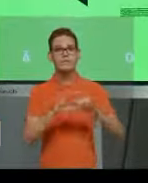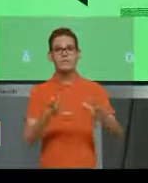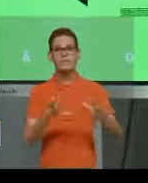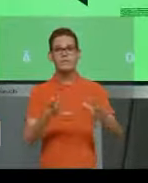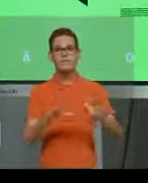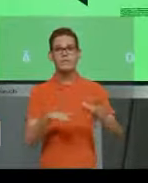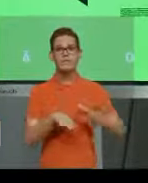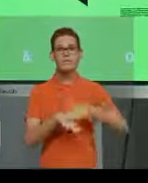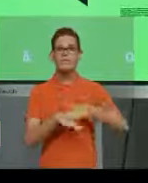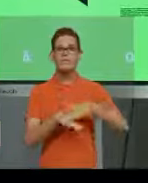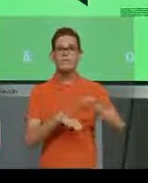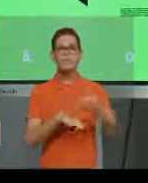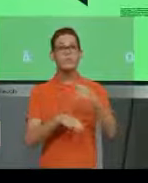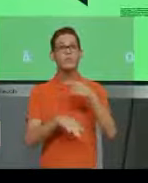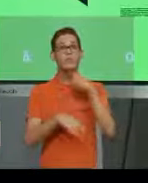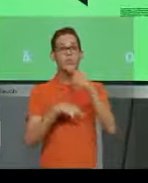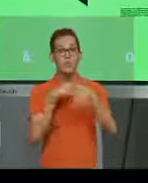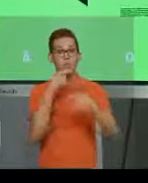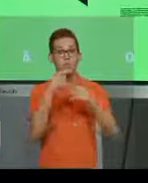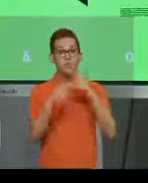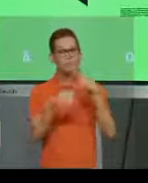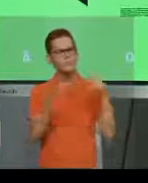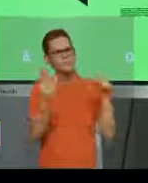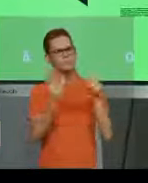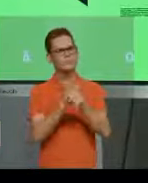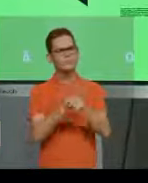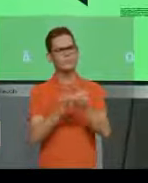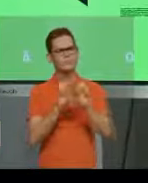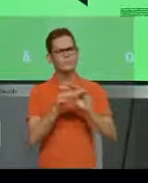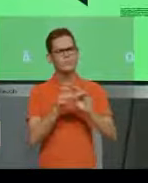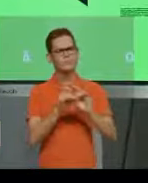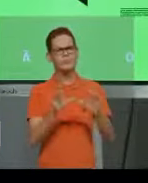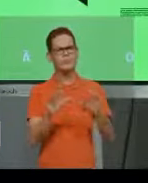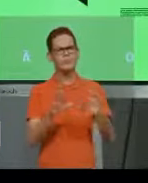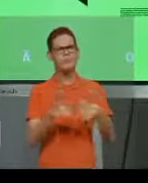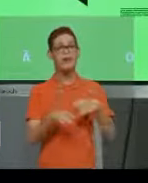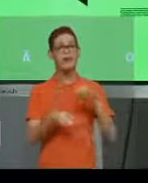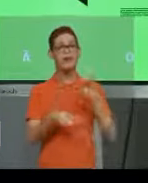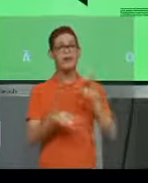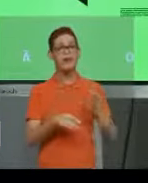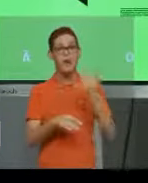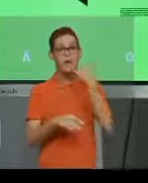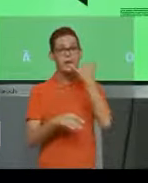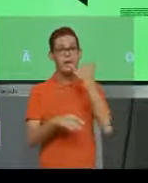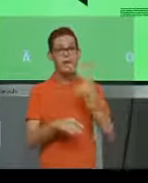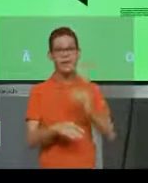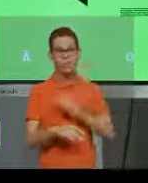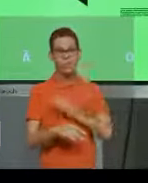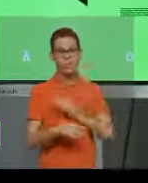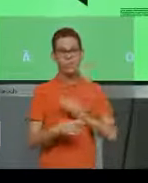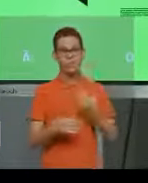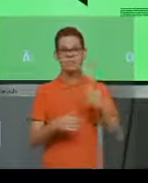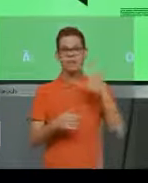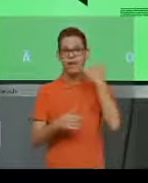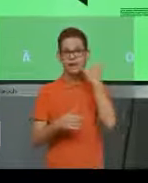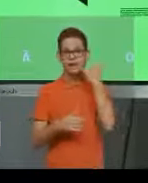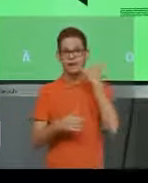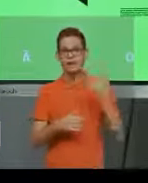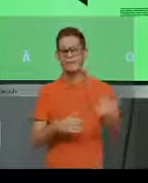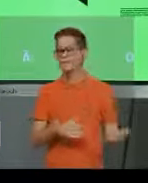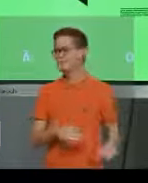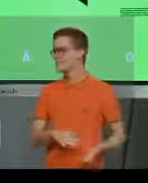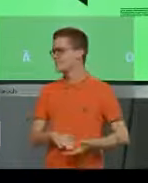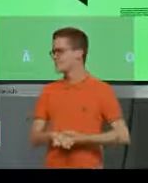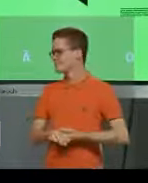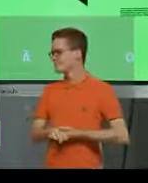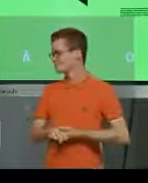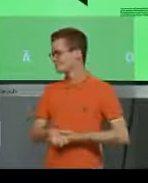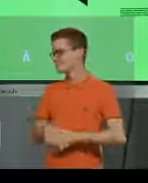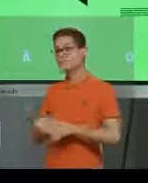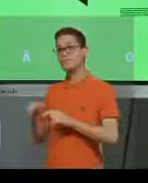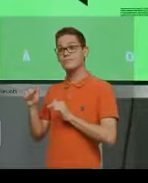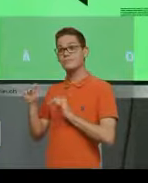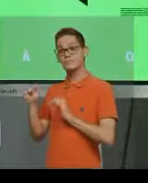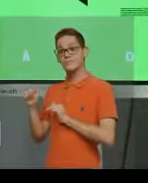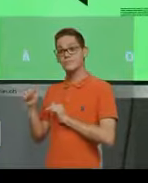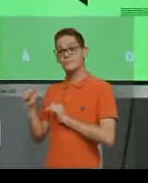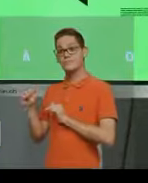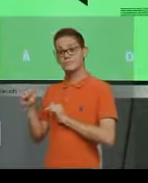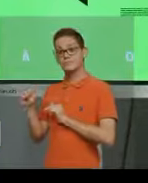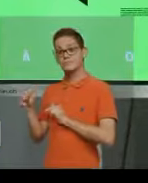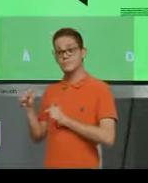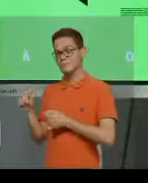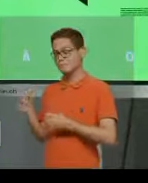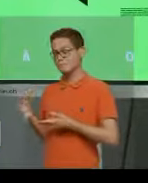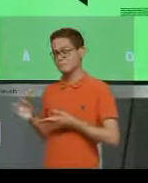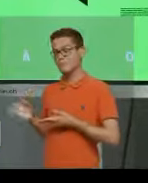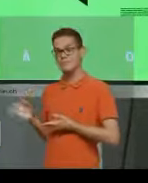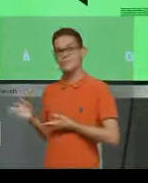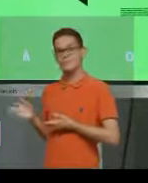estão abertos para receber a sua pergunta. É só ligar no nosso telefone fixo 31